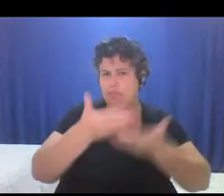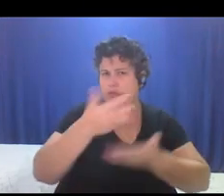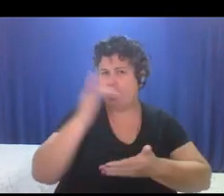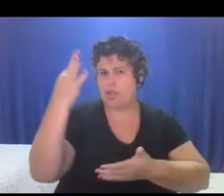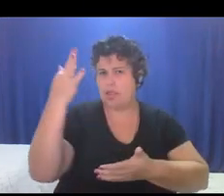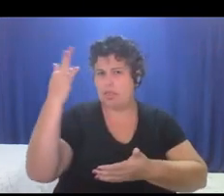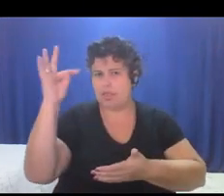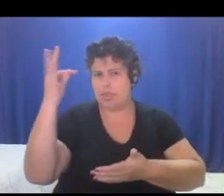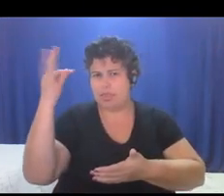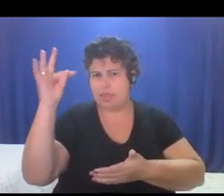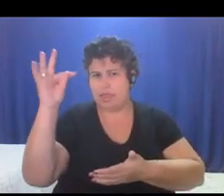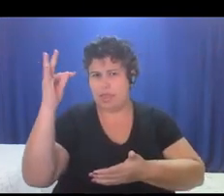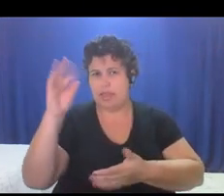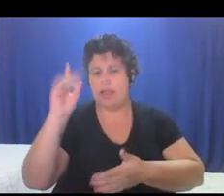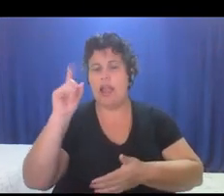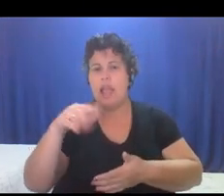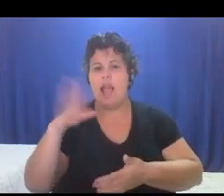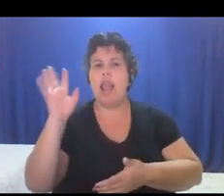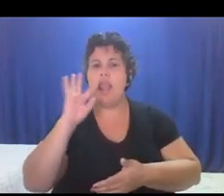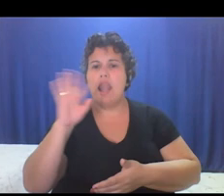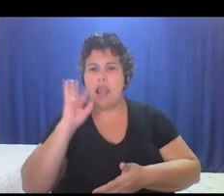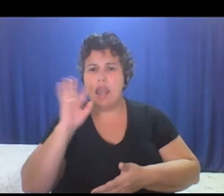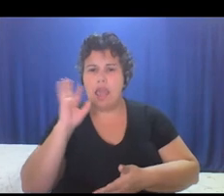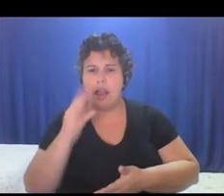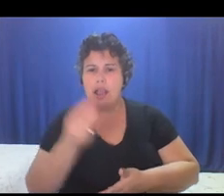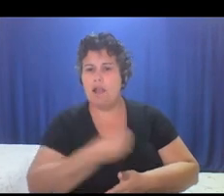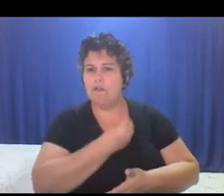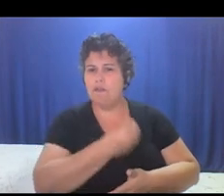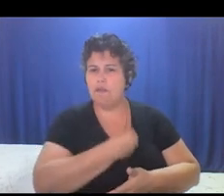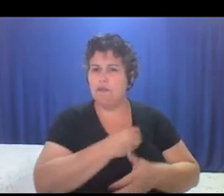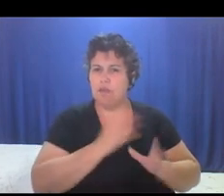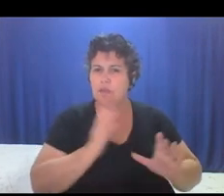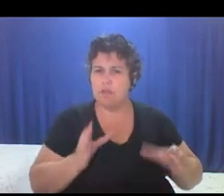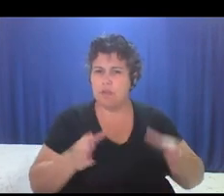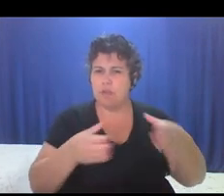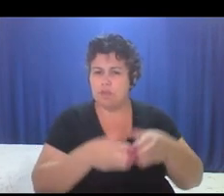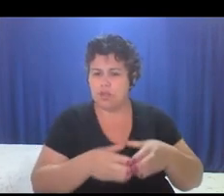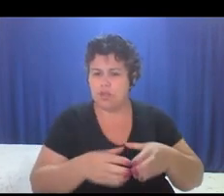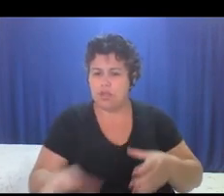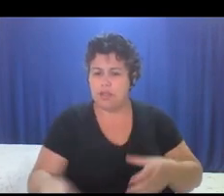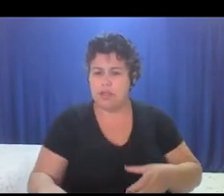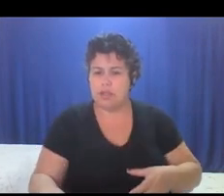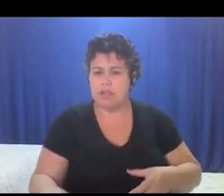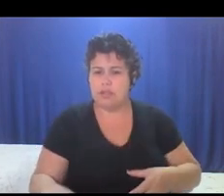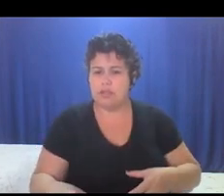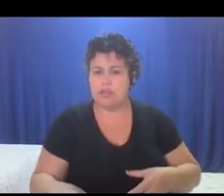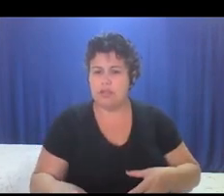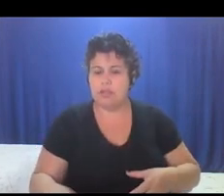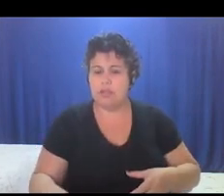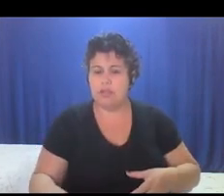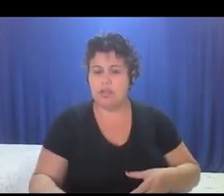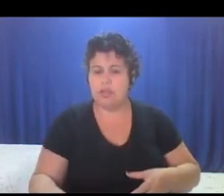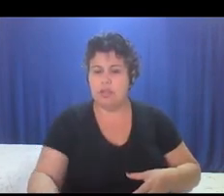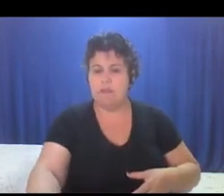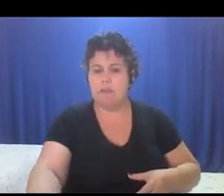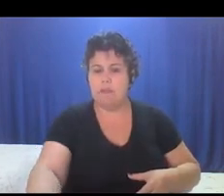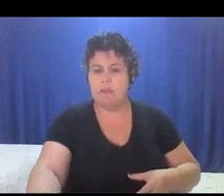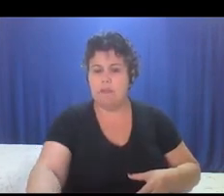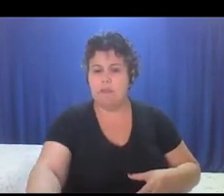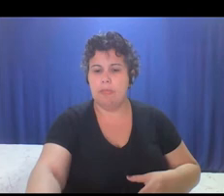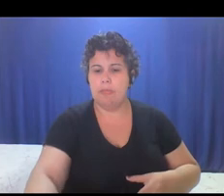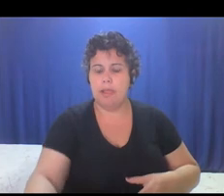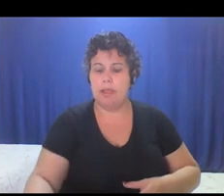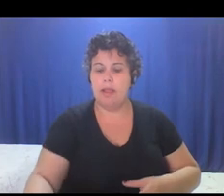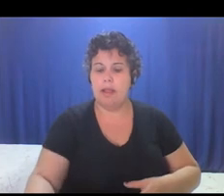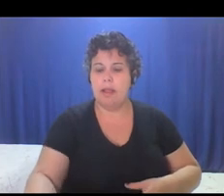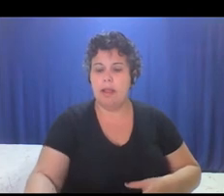é muito legal você estar em uma comunidade, né? Então, por exemplo, você gosta de desenvolver em Flutter, então você participa de uma comunidade